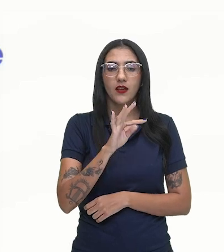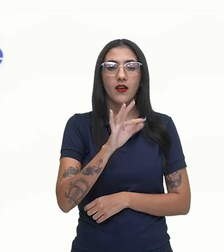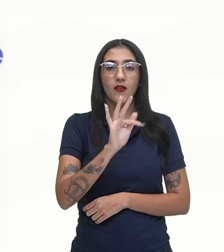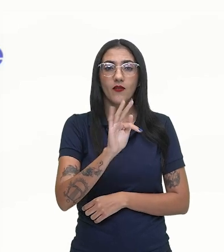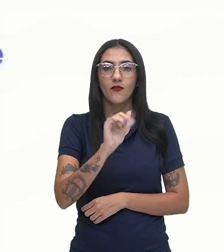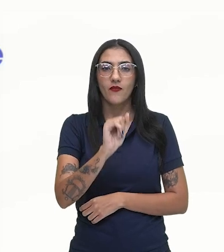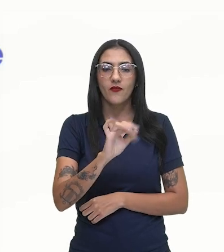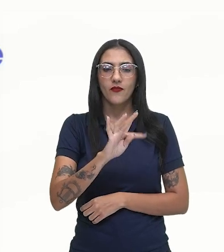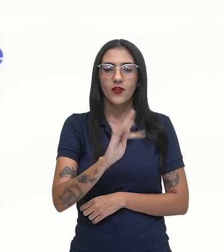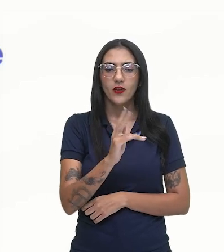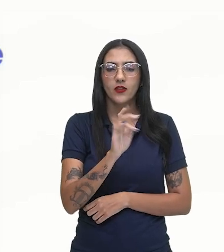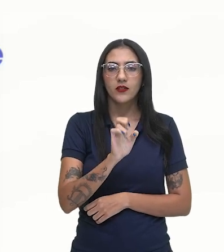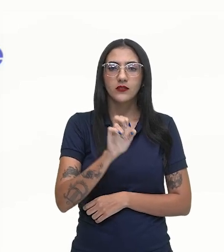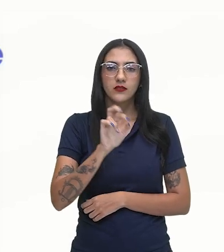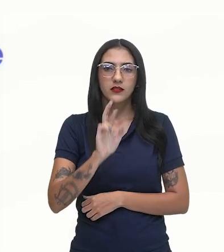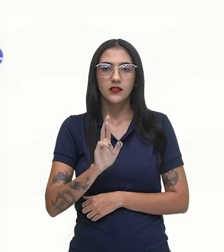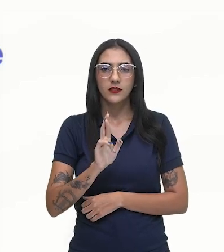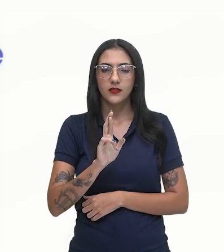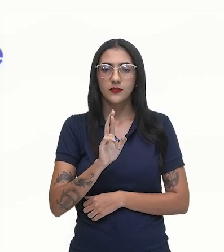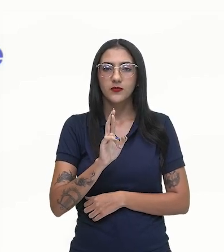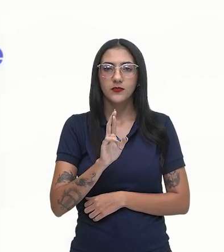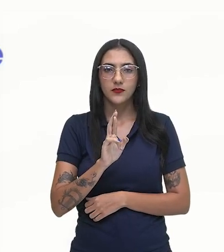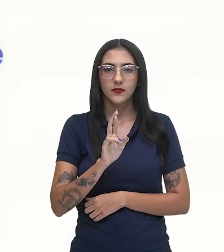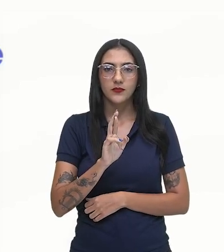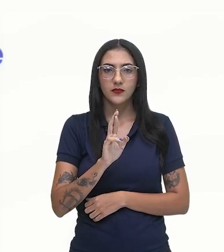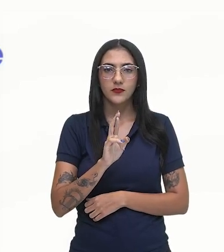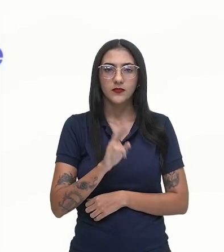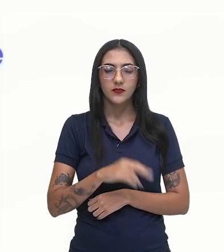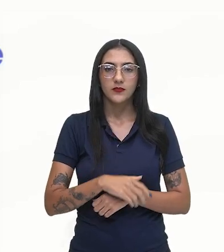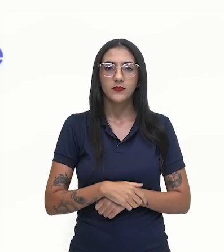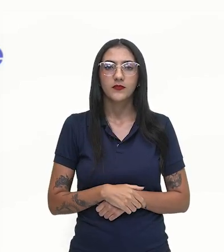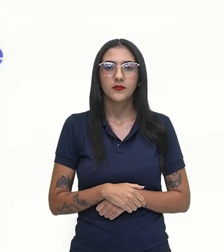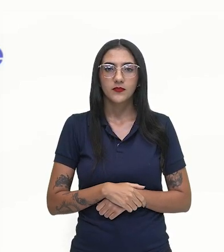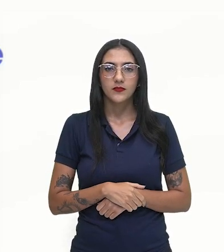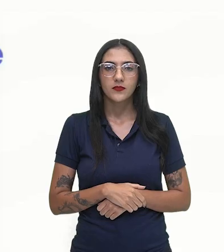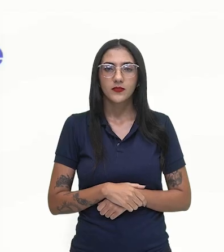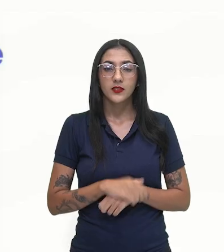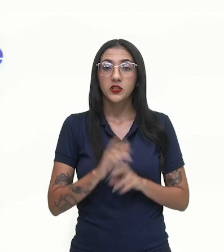mais distante do que, ok? Não é father. Father é